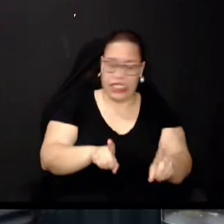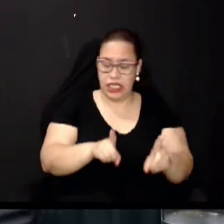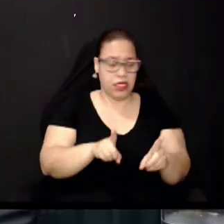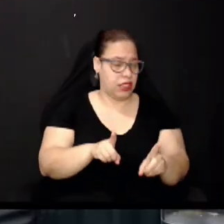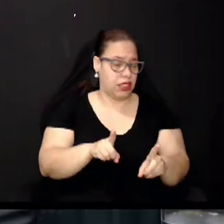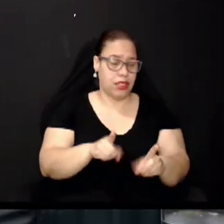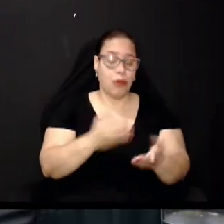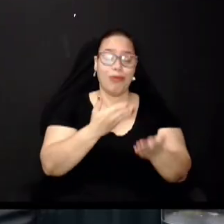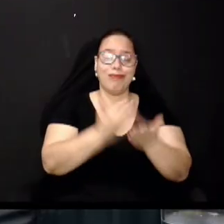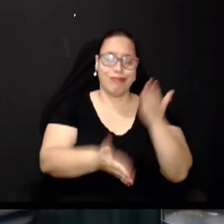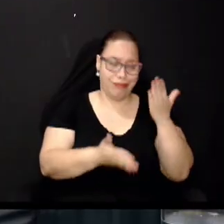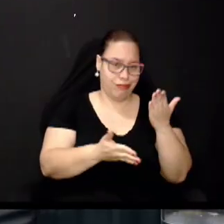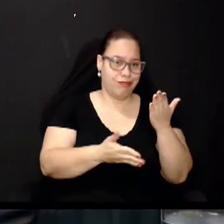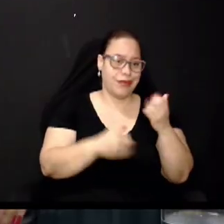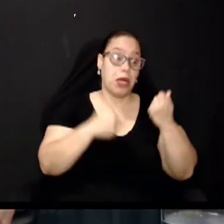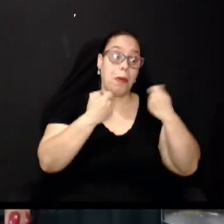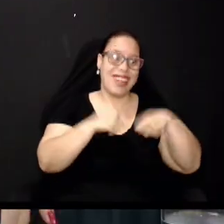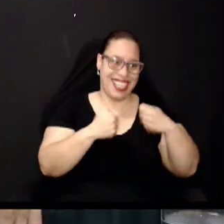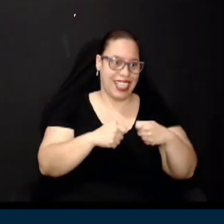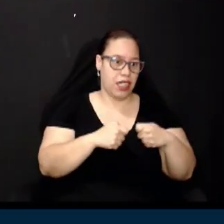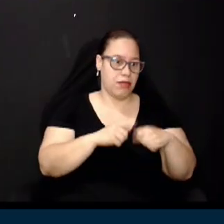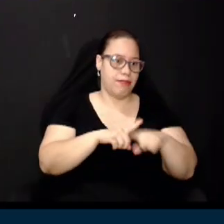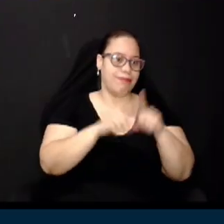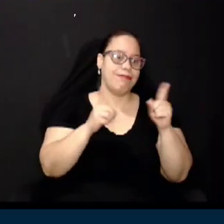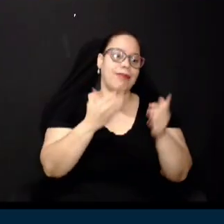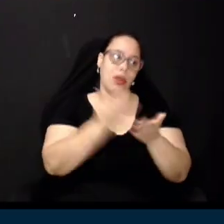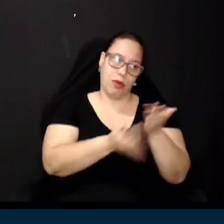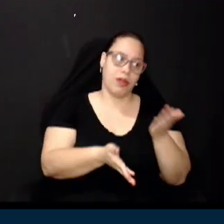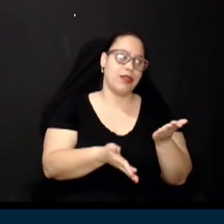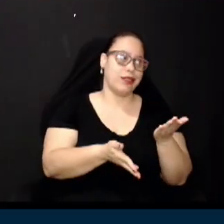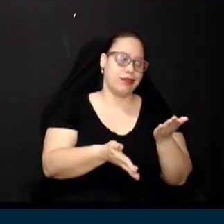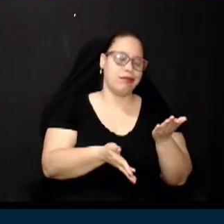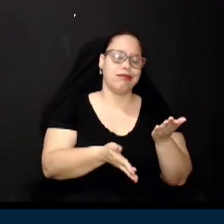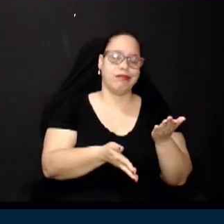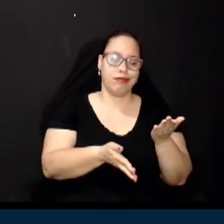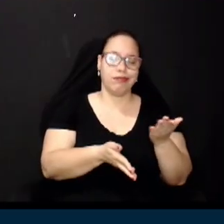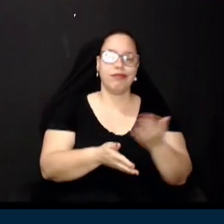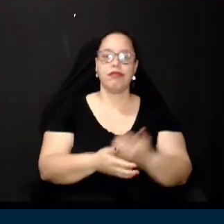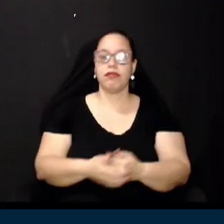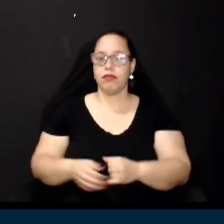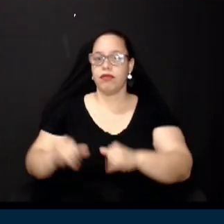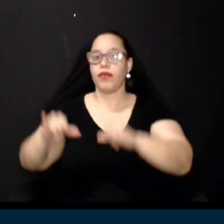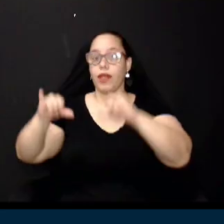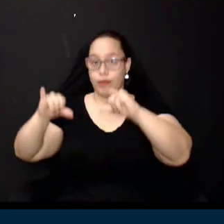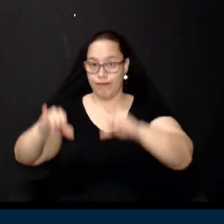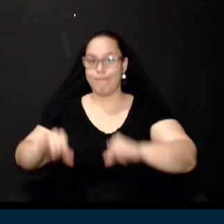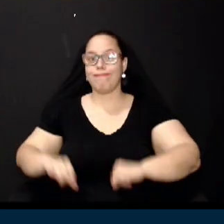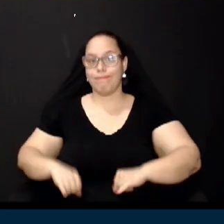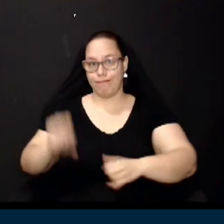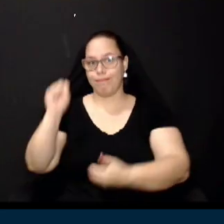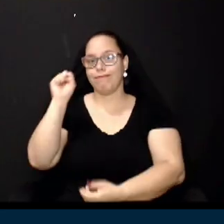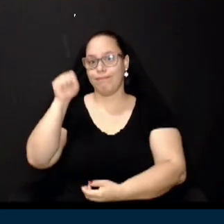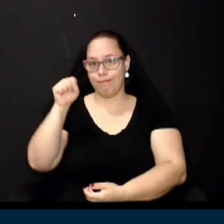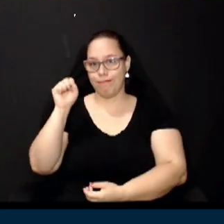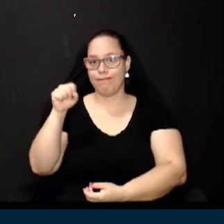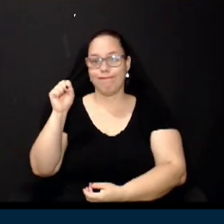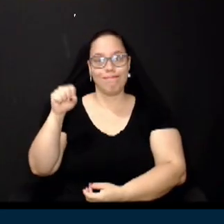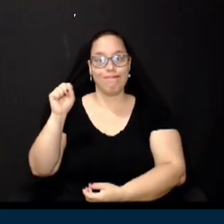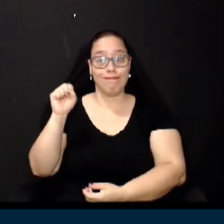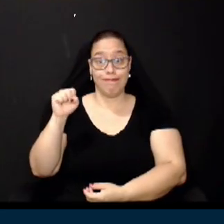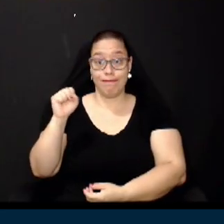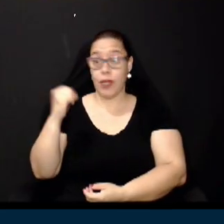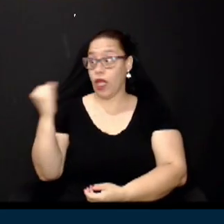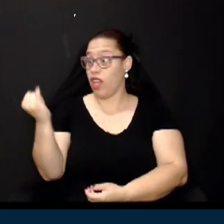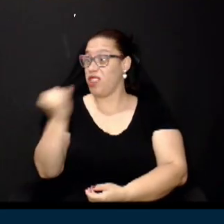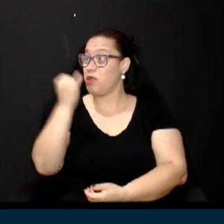perda necessária, mas é uma perda. Isso gera um grande sofrimento, né? E é importante porque